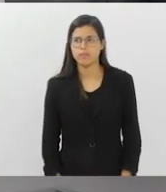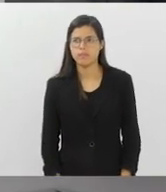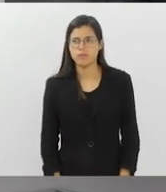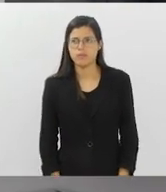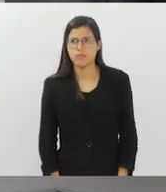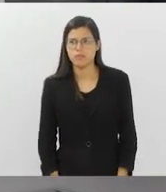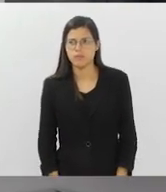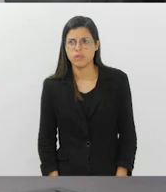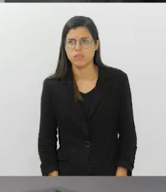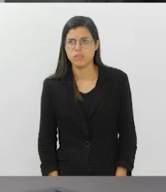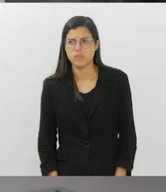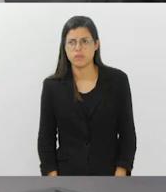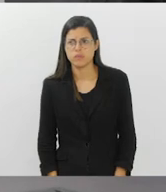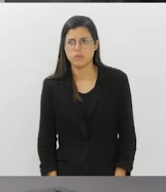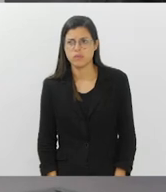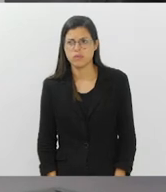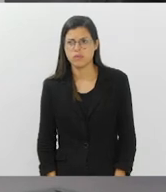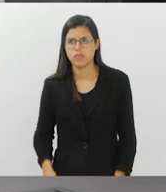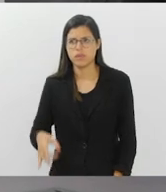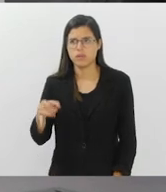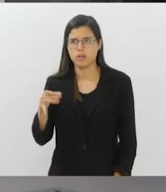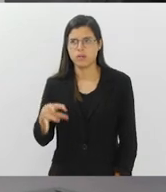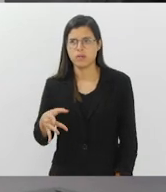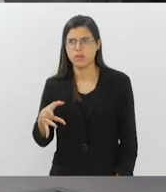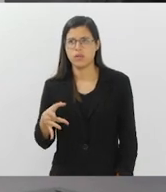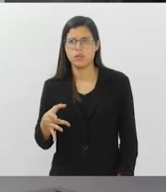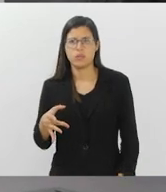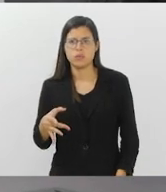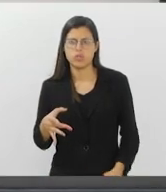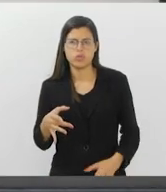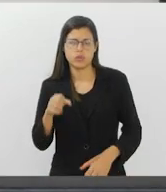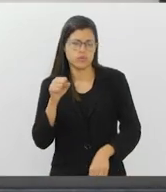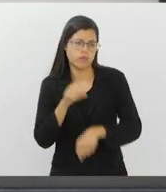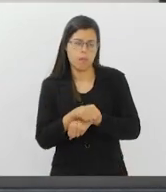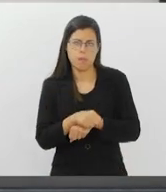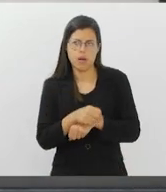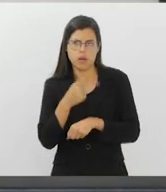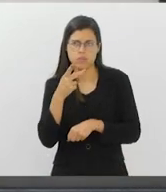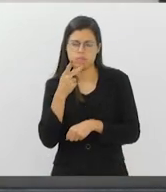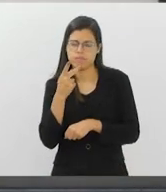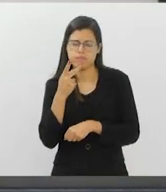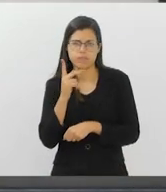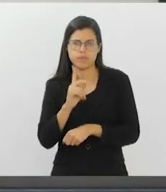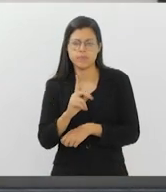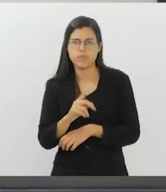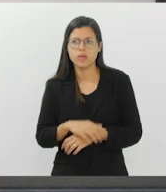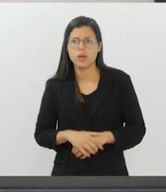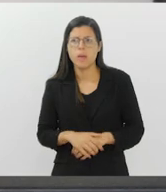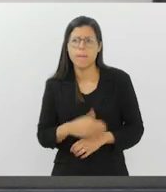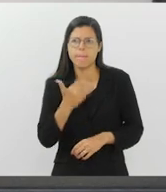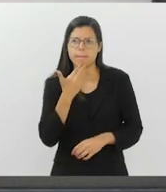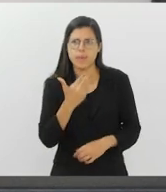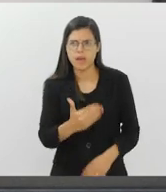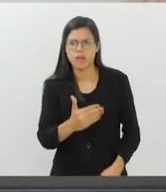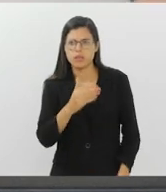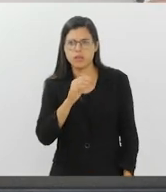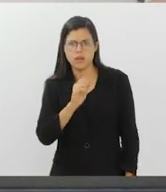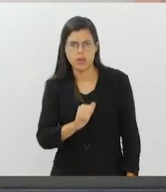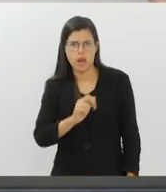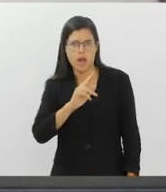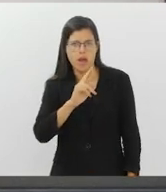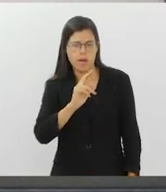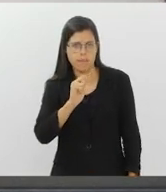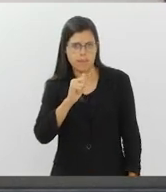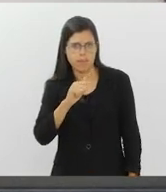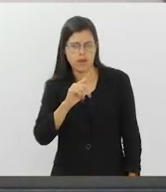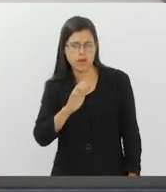colocação, o presidente. A última aqui, nem vou falar mais nada. Eu só peço encarecidamente que abrange as outras